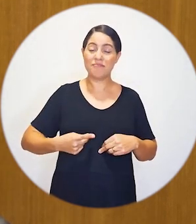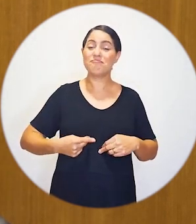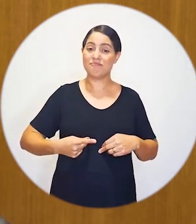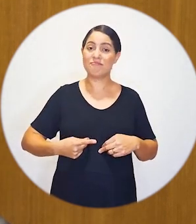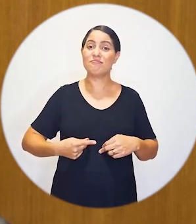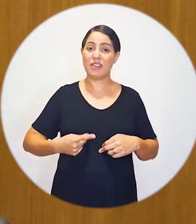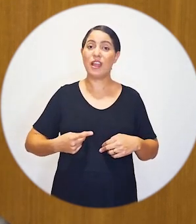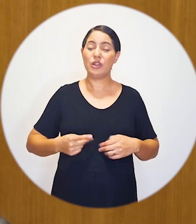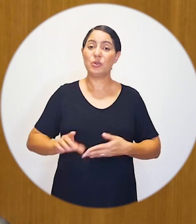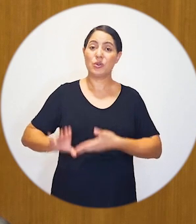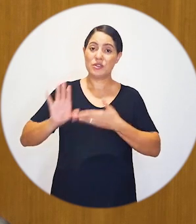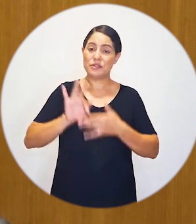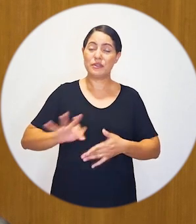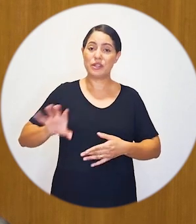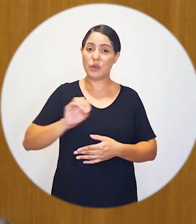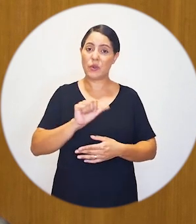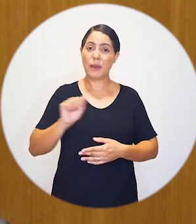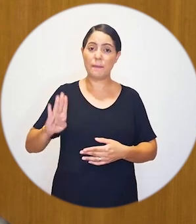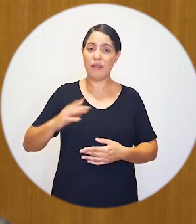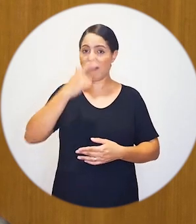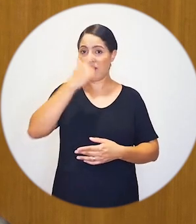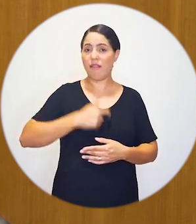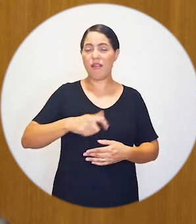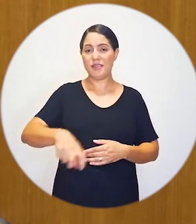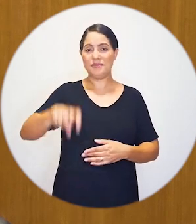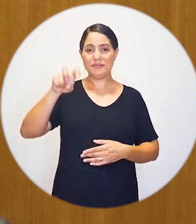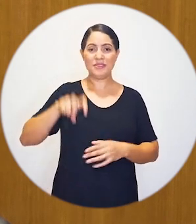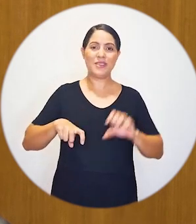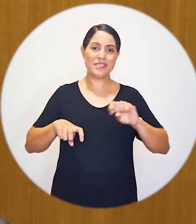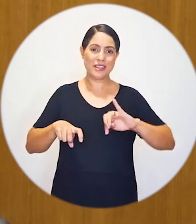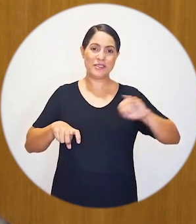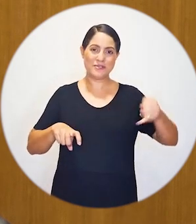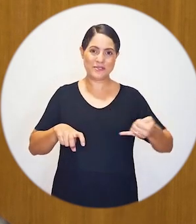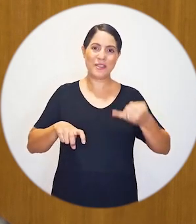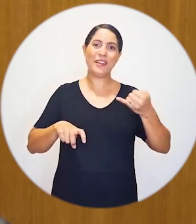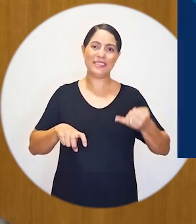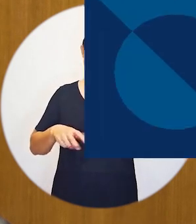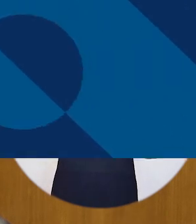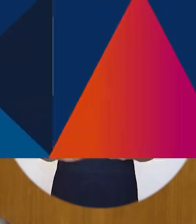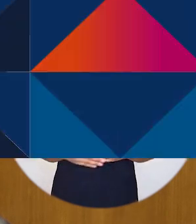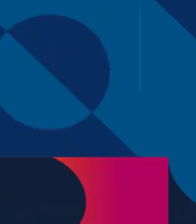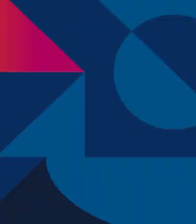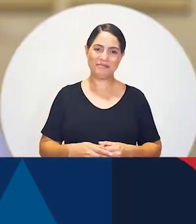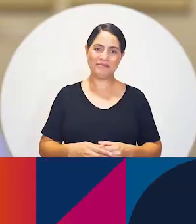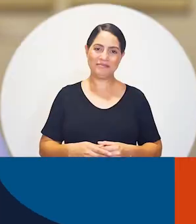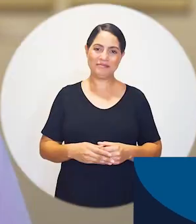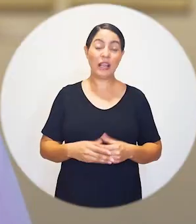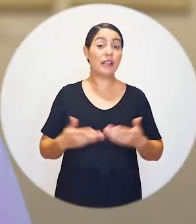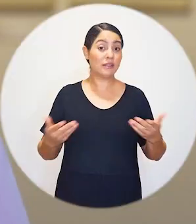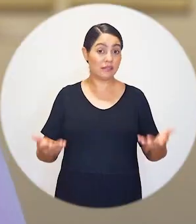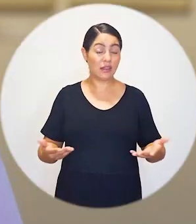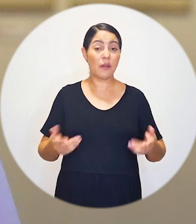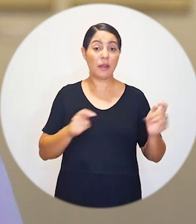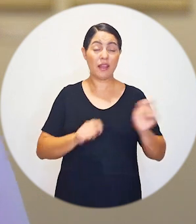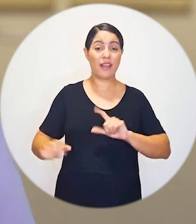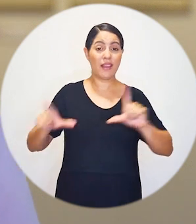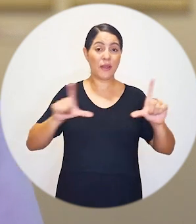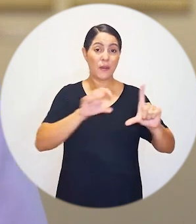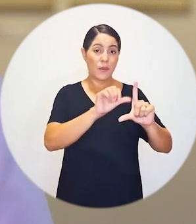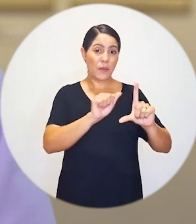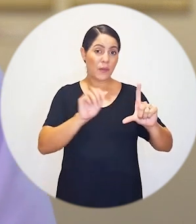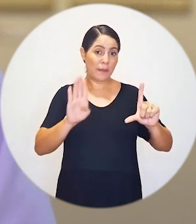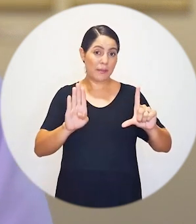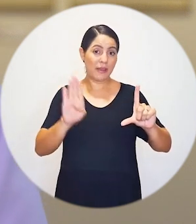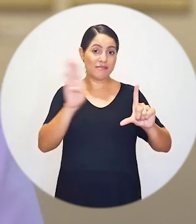fazer aqui, foi isso que eu me comprometi com o Conselho Federal da OAB e com a advocacia brasileira. Este programa é mais uma produção